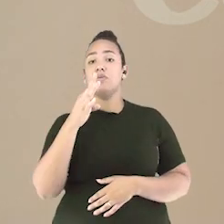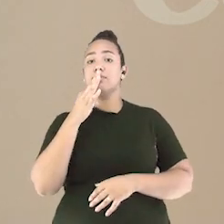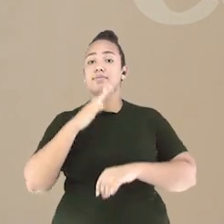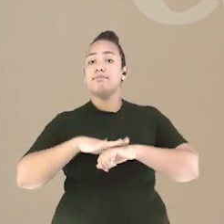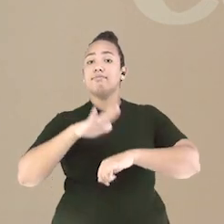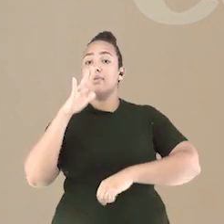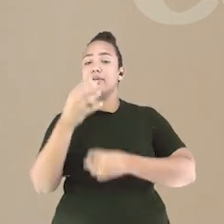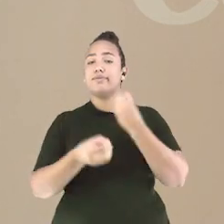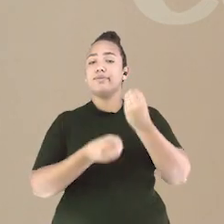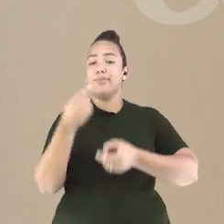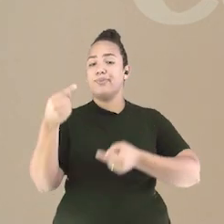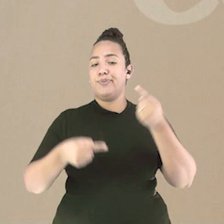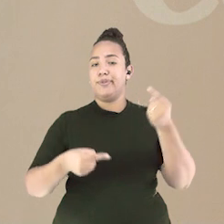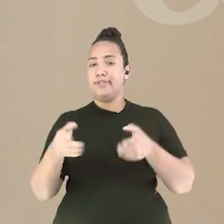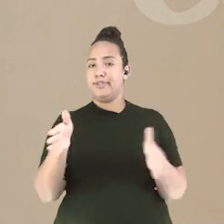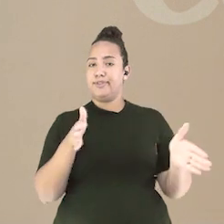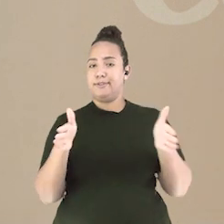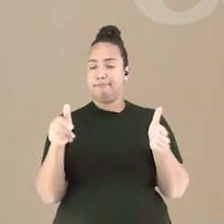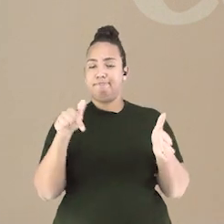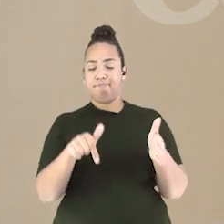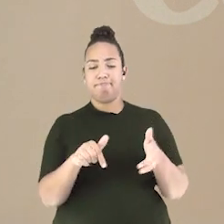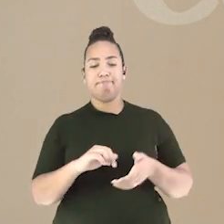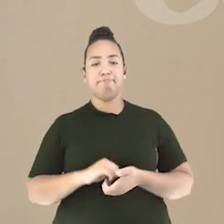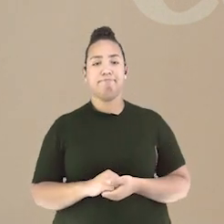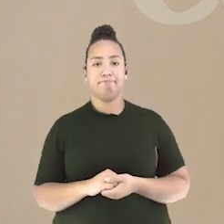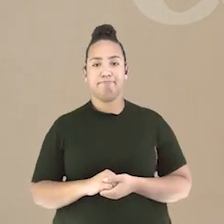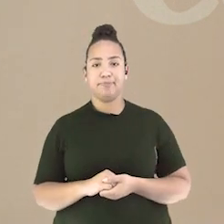estava acontecendo no cenário político da época.